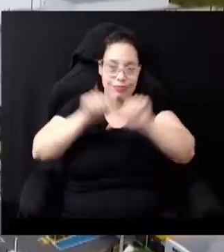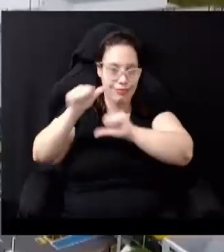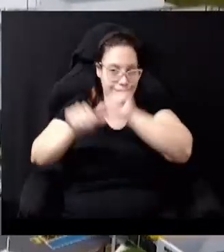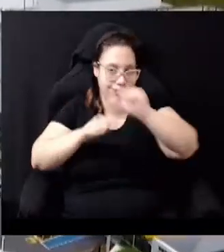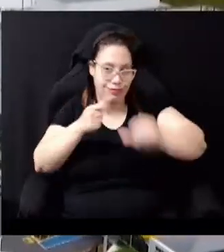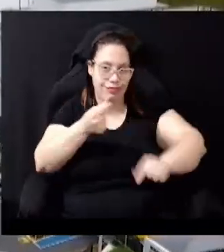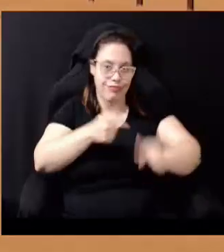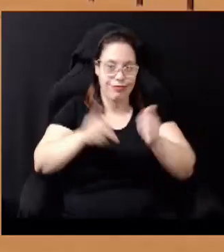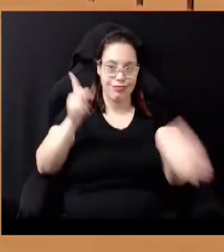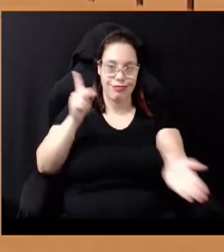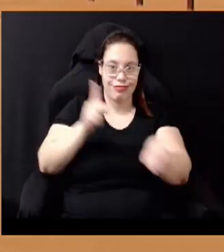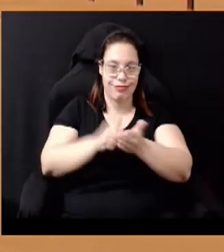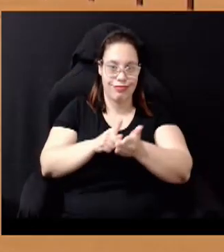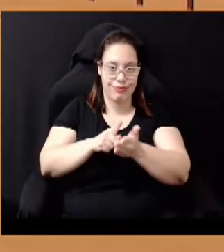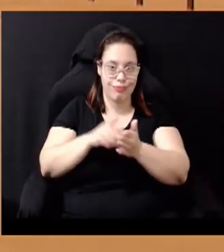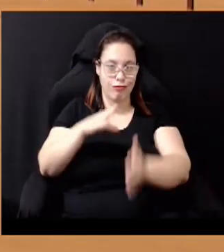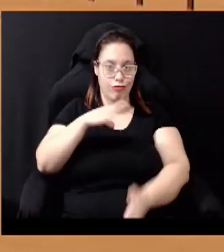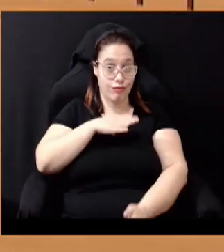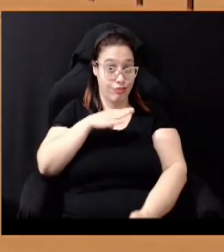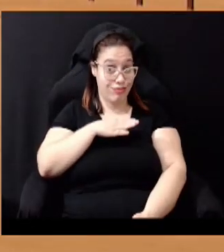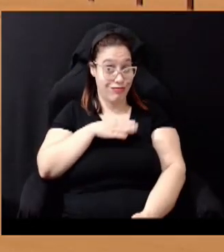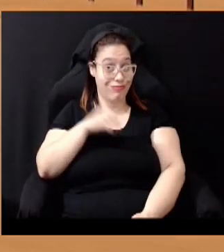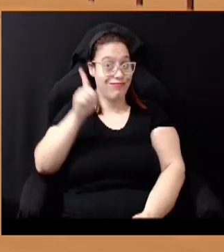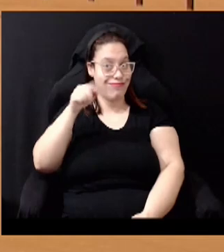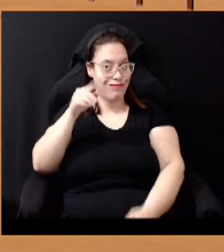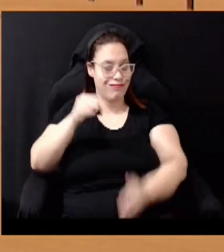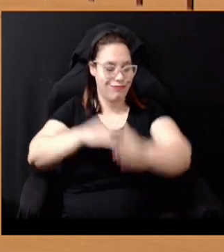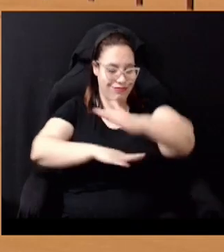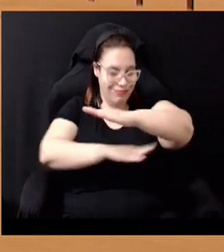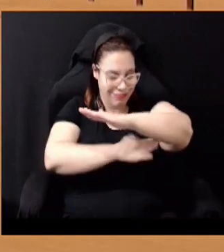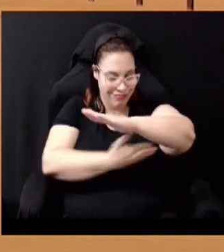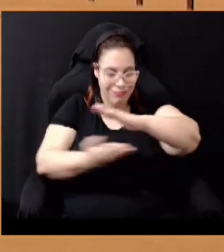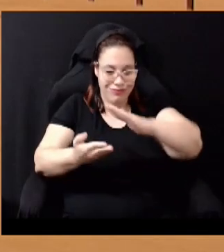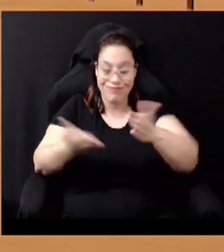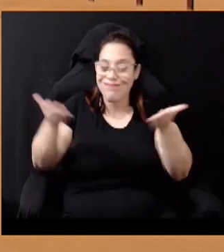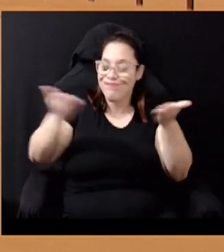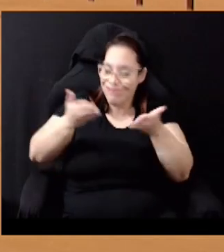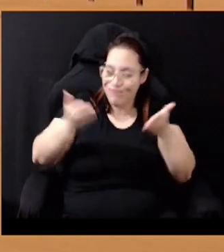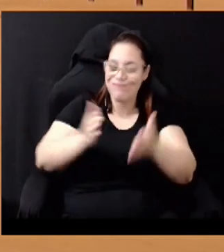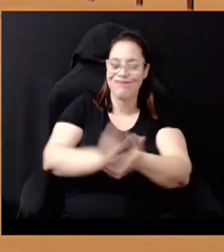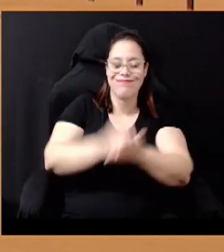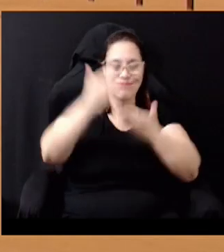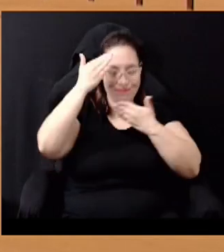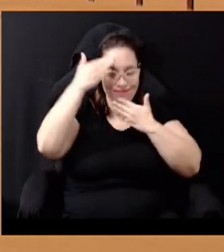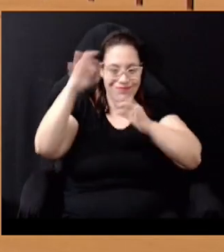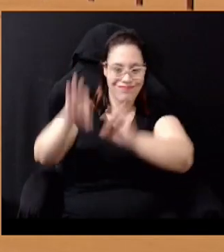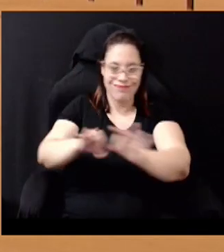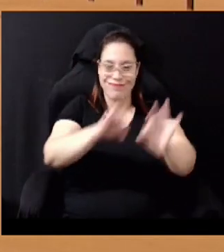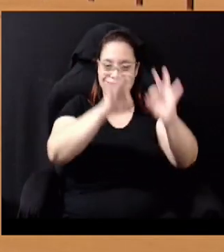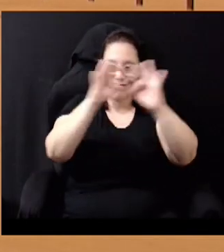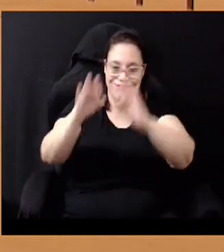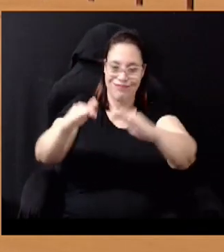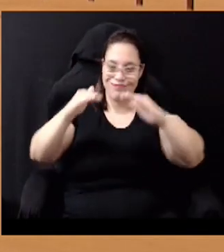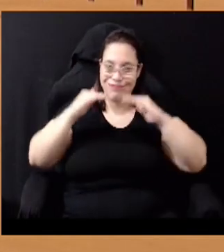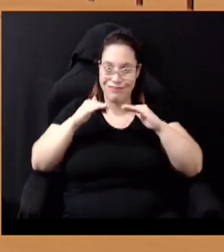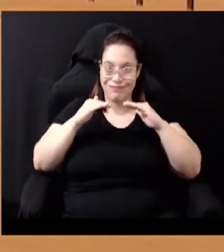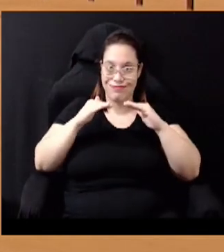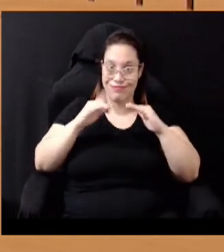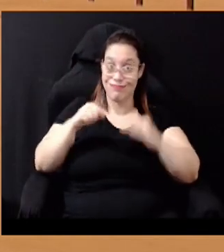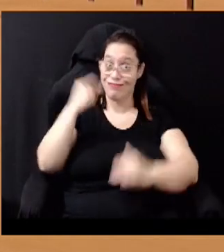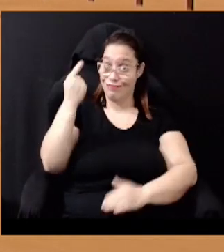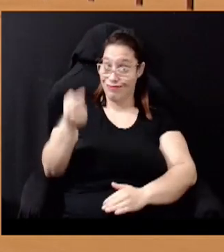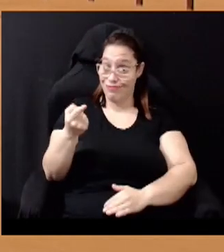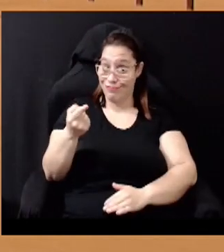no município. E esse foi o Passou pela Câmara de hoje. Obrigada pela sua companhia e a gente se vê a